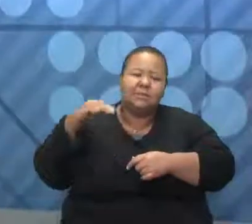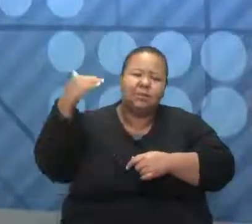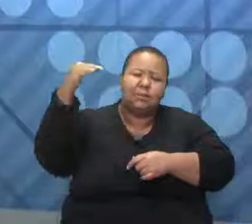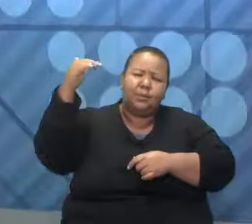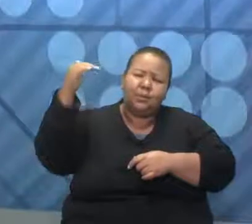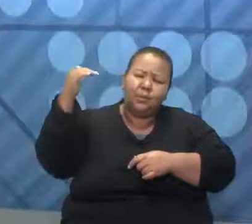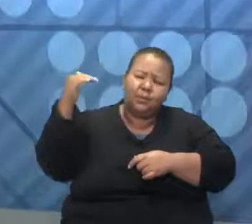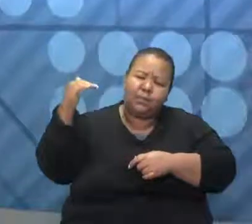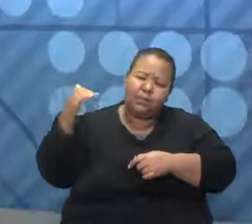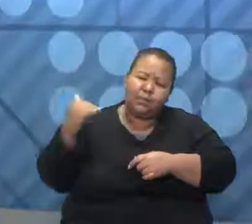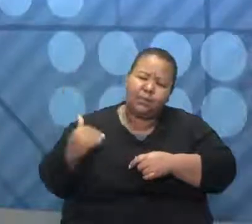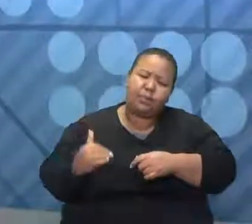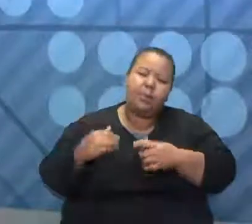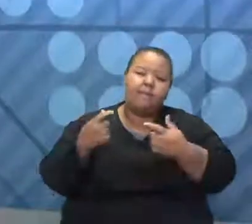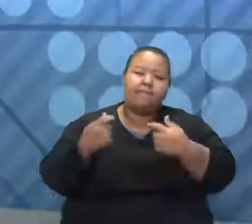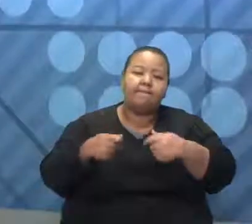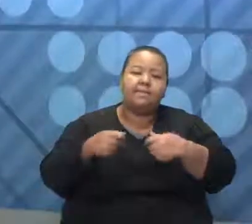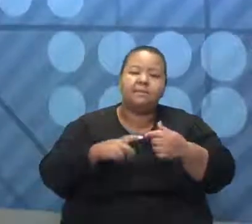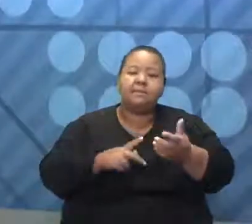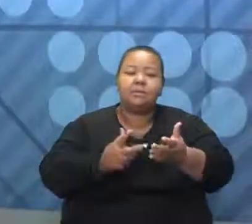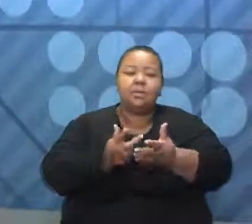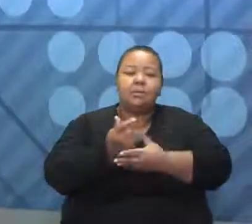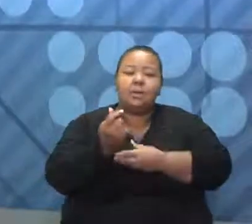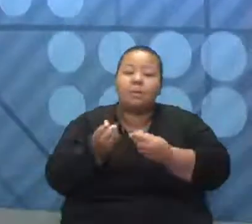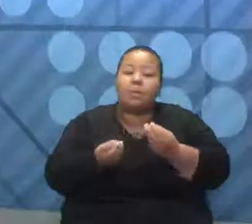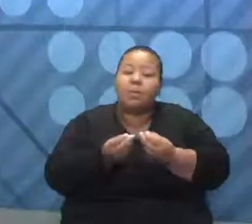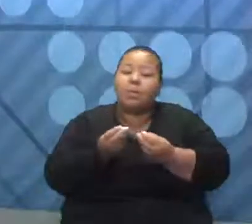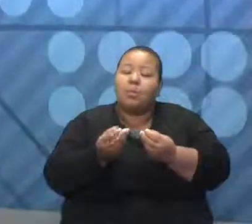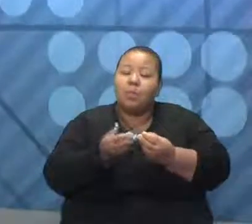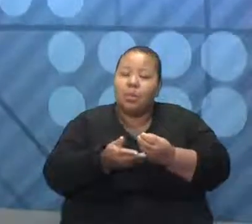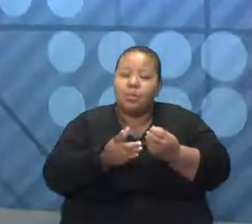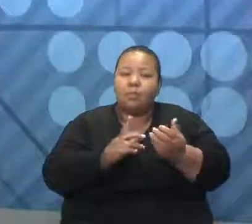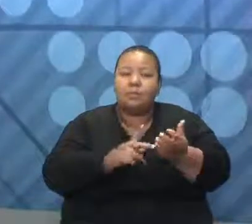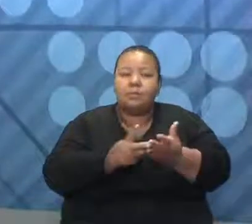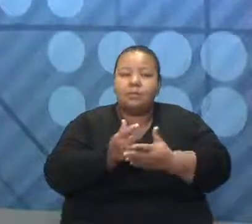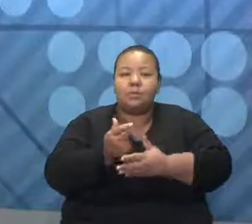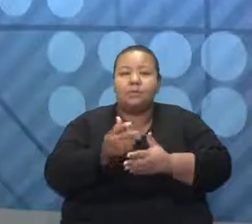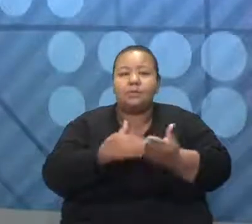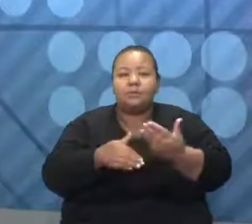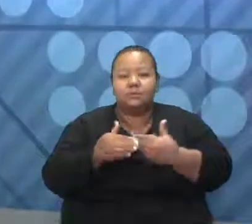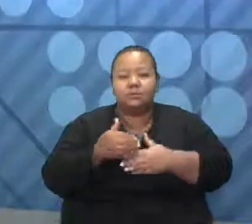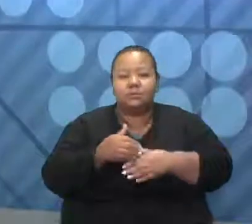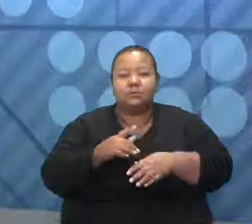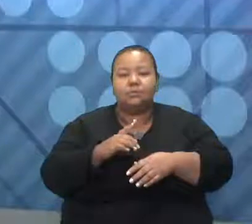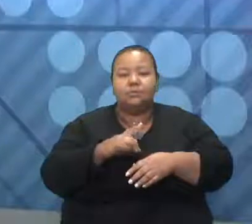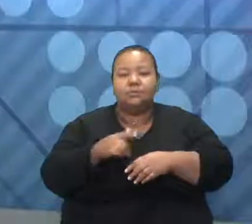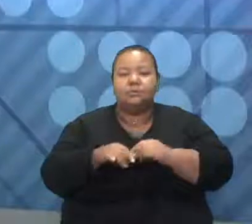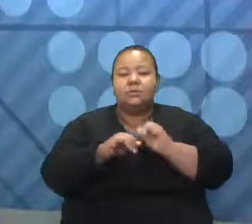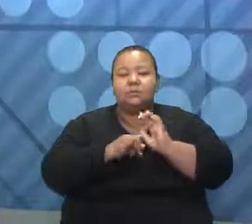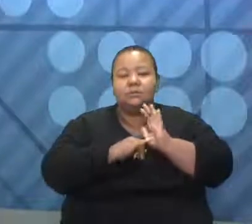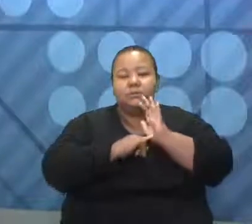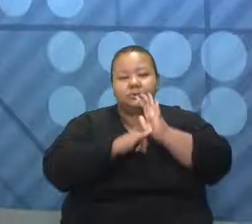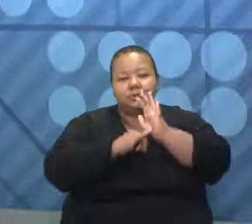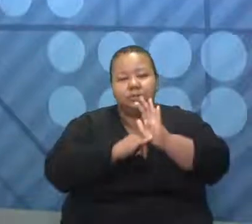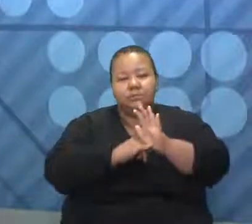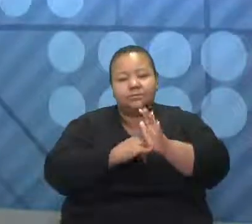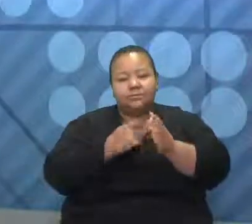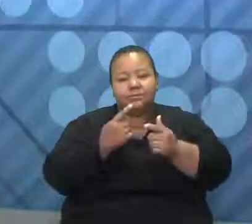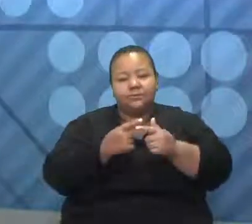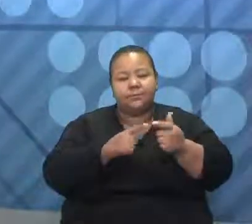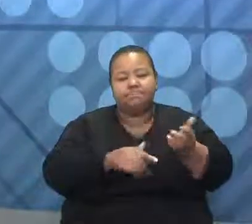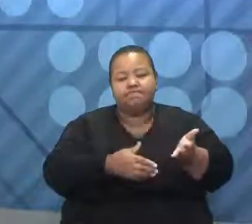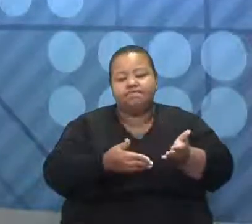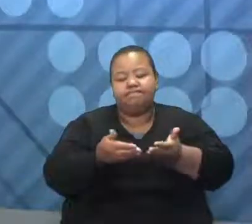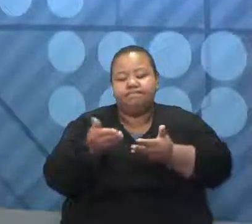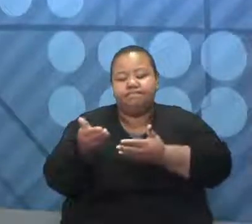que ele precisaria comprar. Então, como ele consome tudo, ele também tem que ter os indicadores, porque ele vai entregar